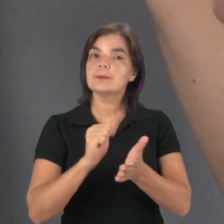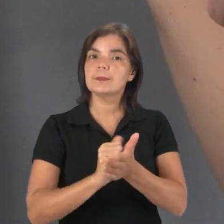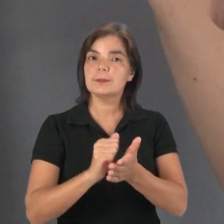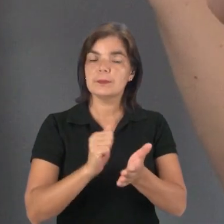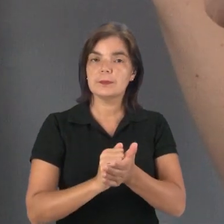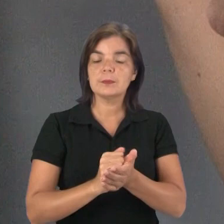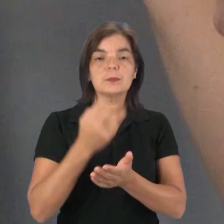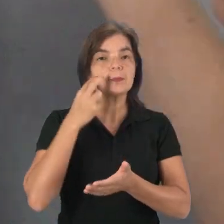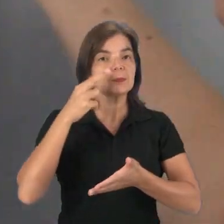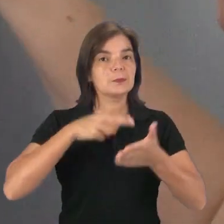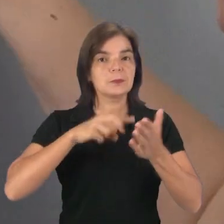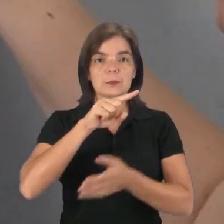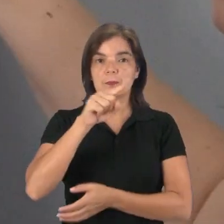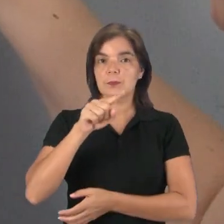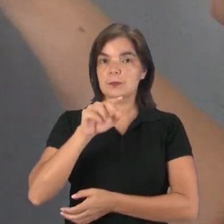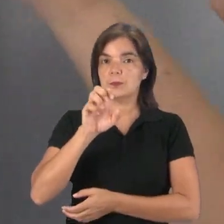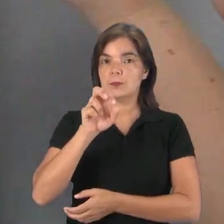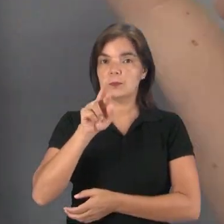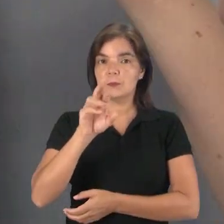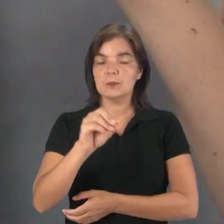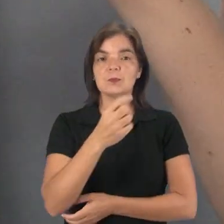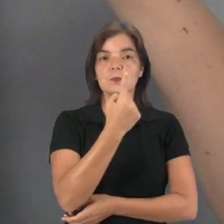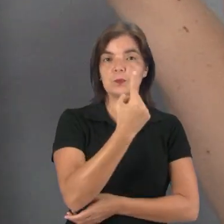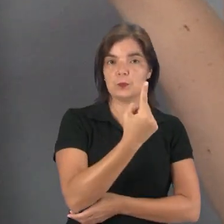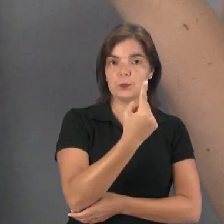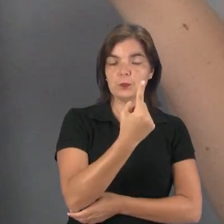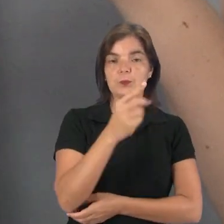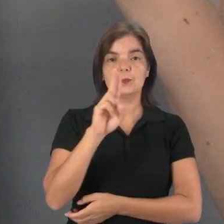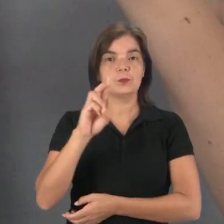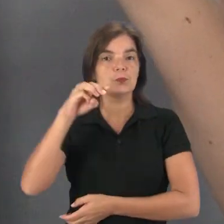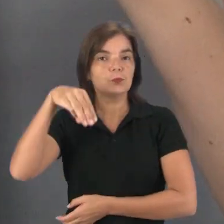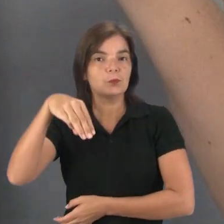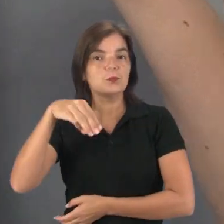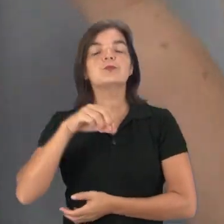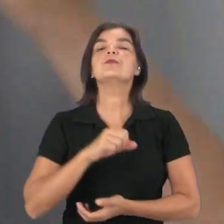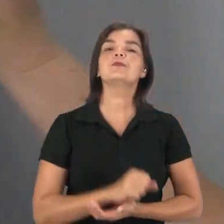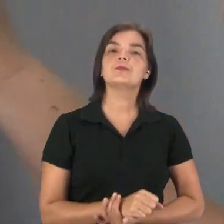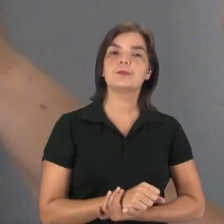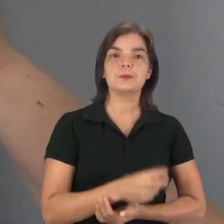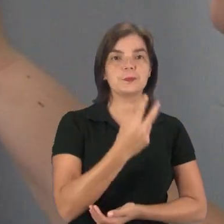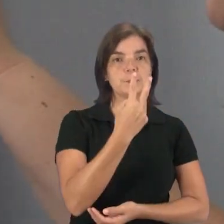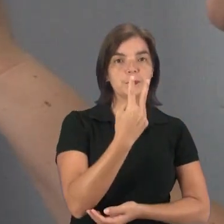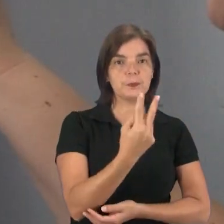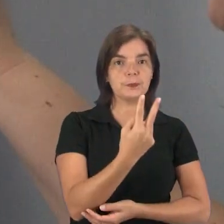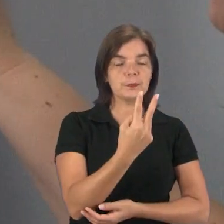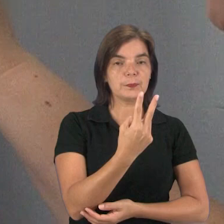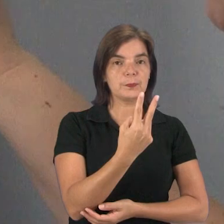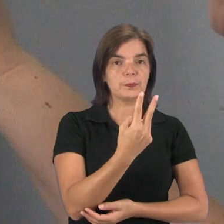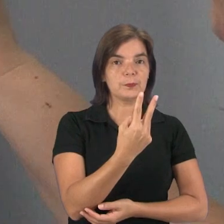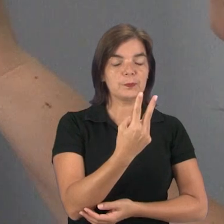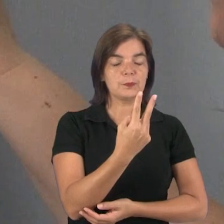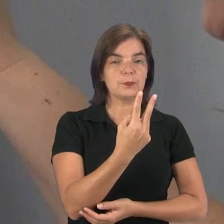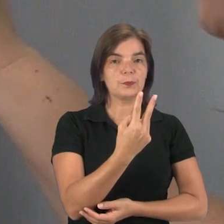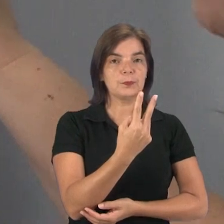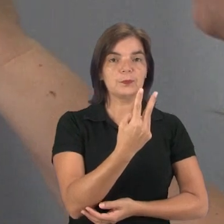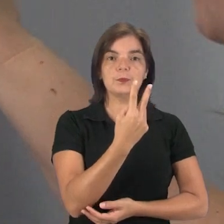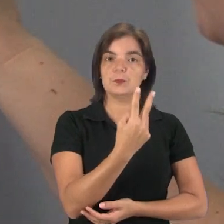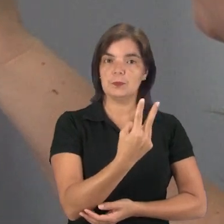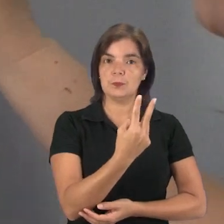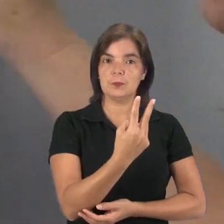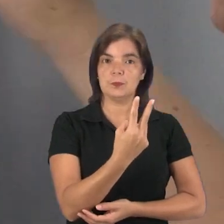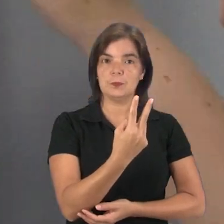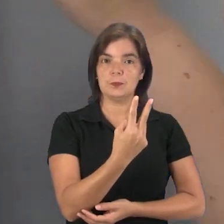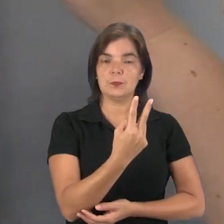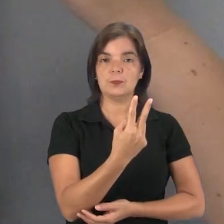dele. Como nós lemos? 0, 1, e como nós lemos? 1. A escrita em